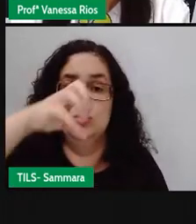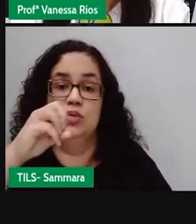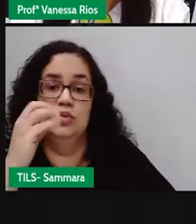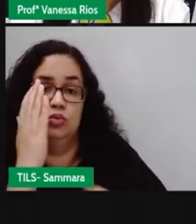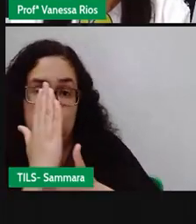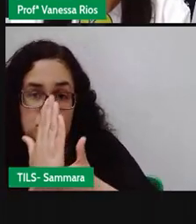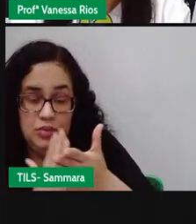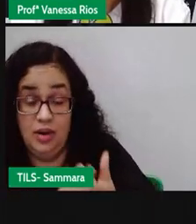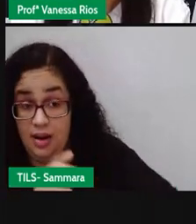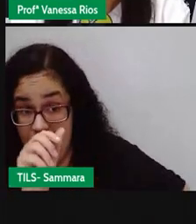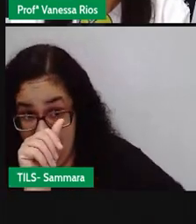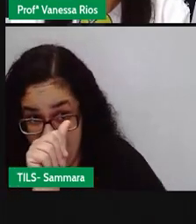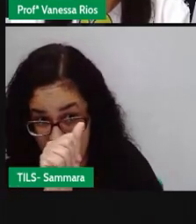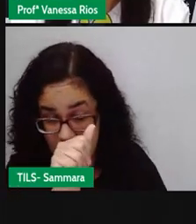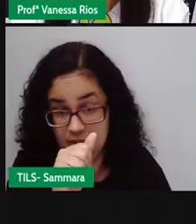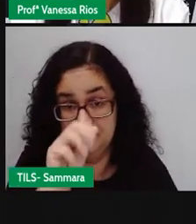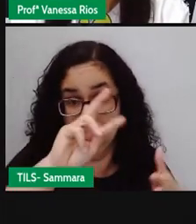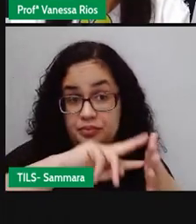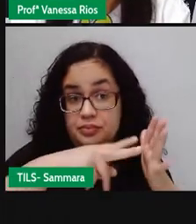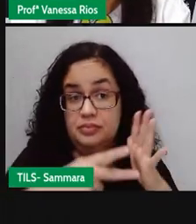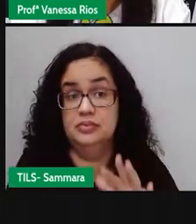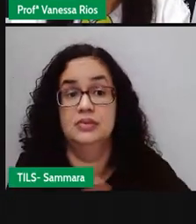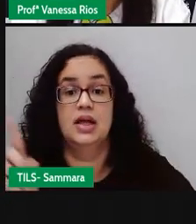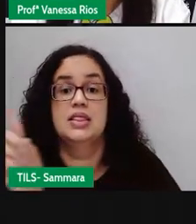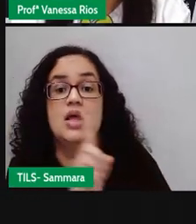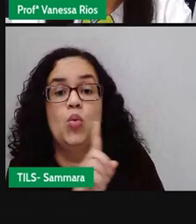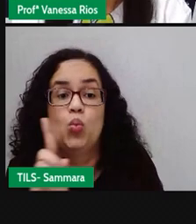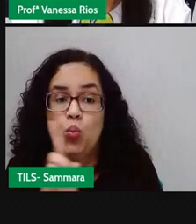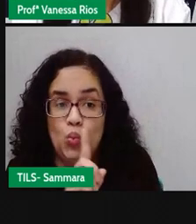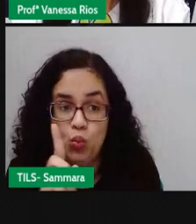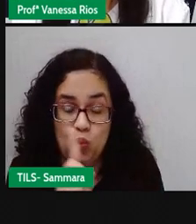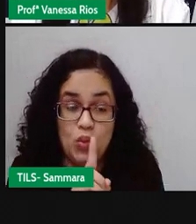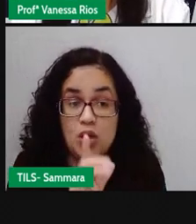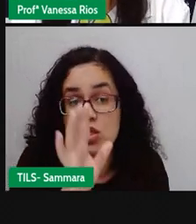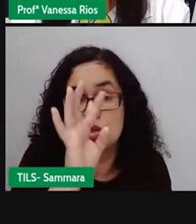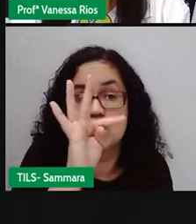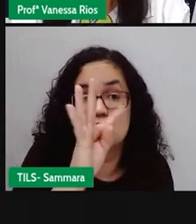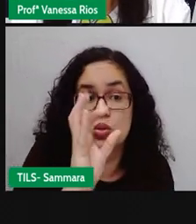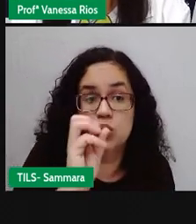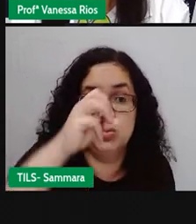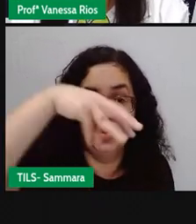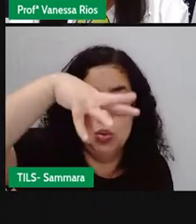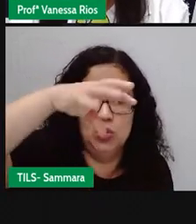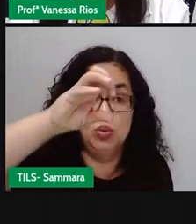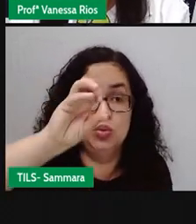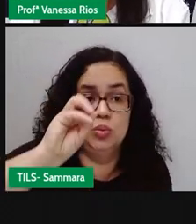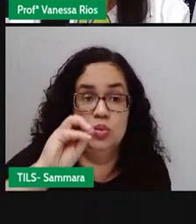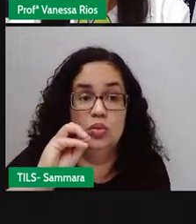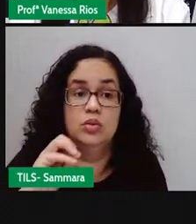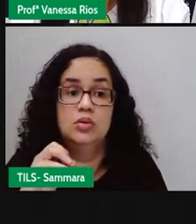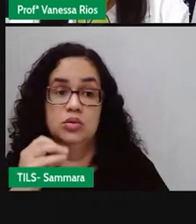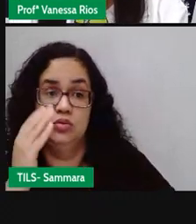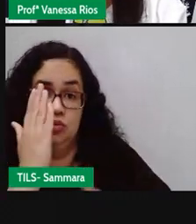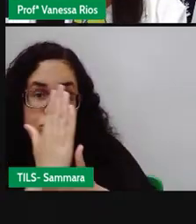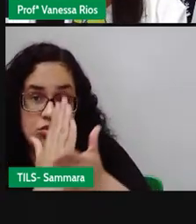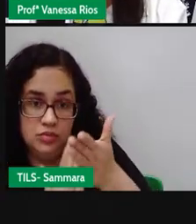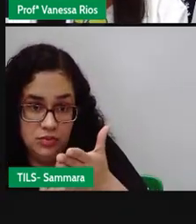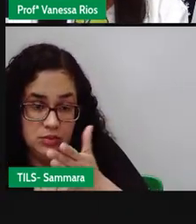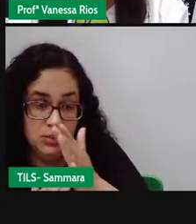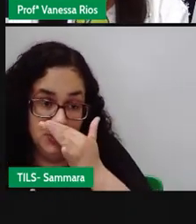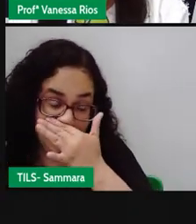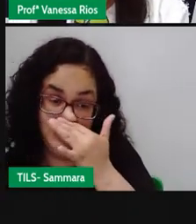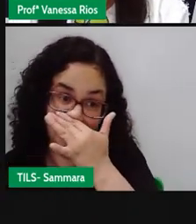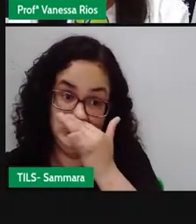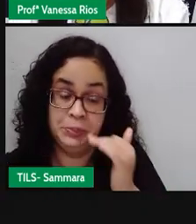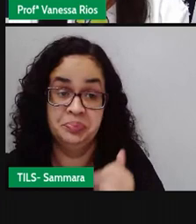divisão. A significa não e tomo significa divisível.